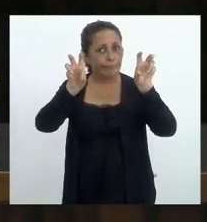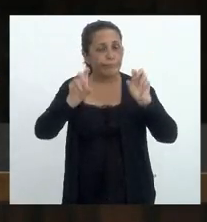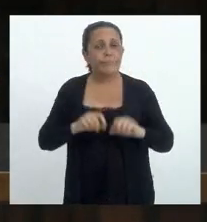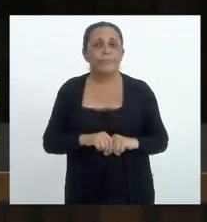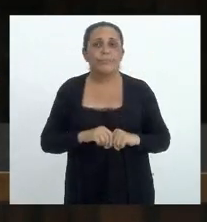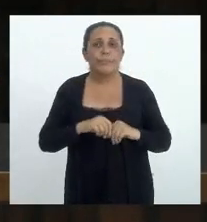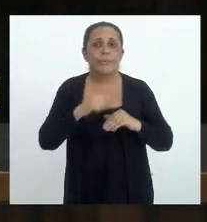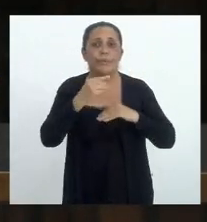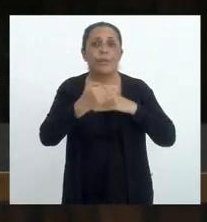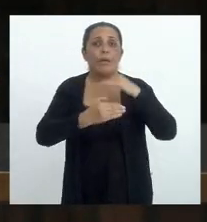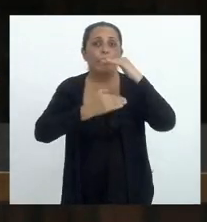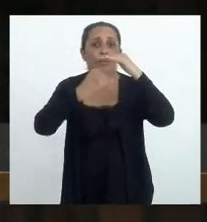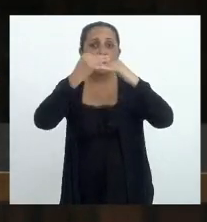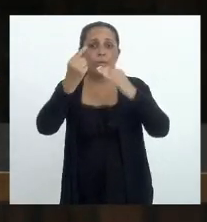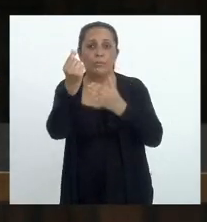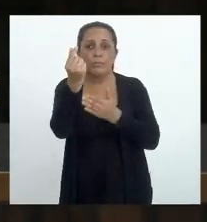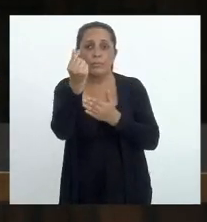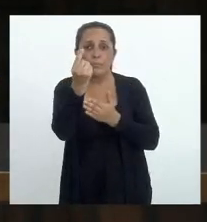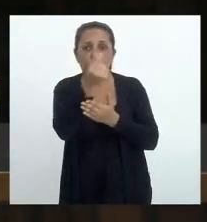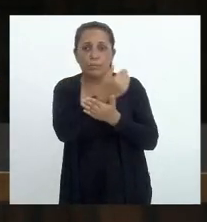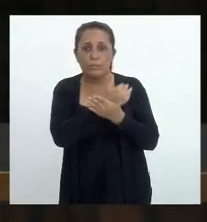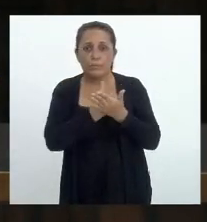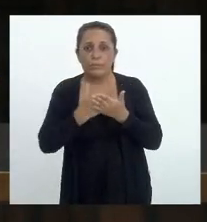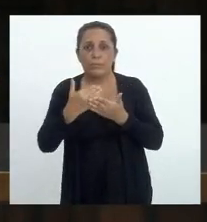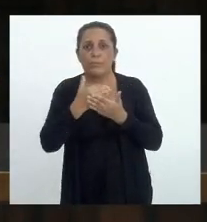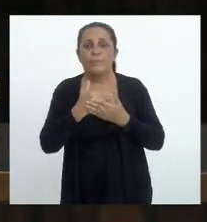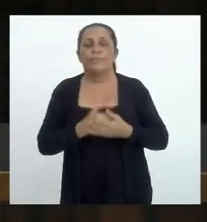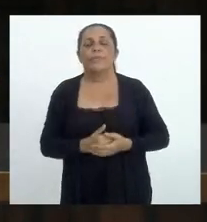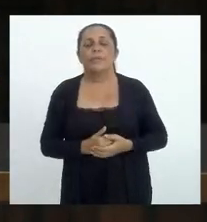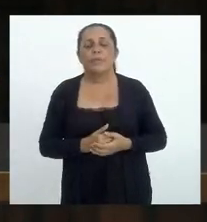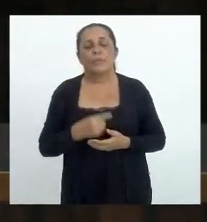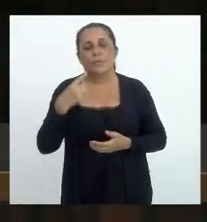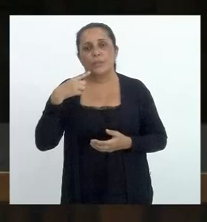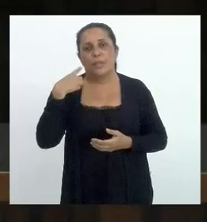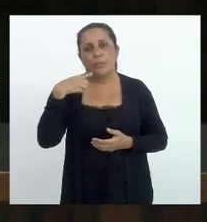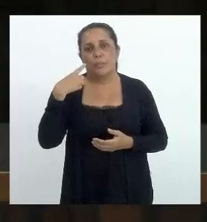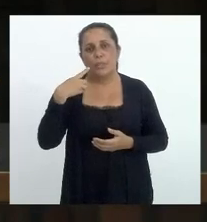a receita. A deputada